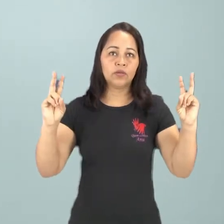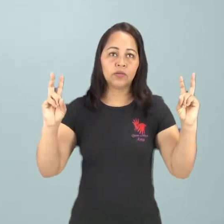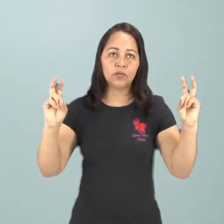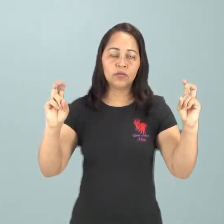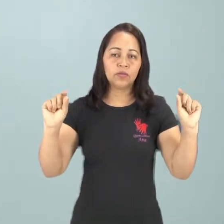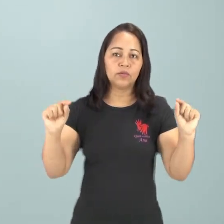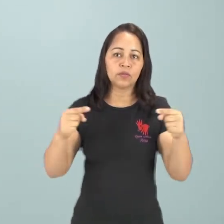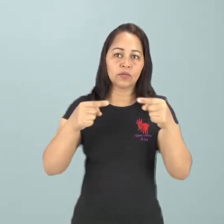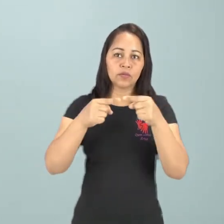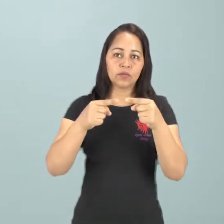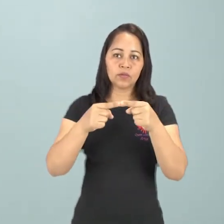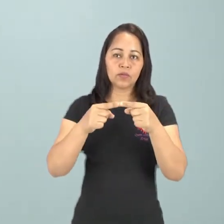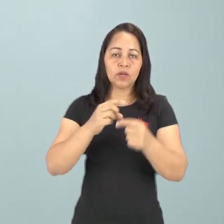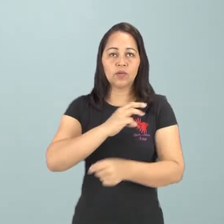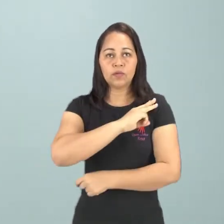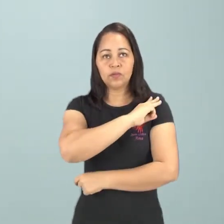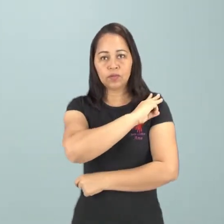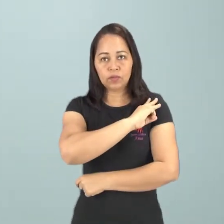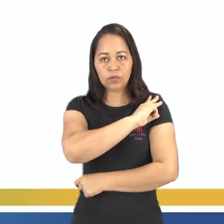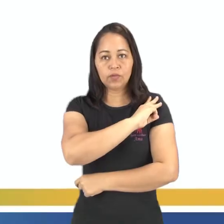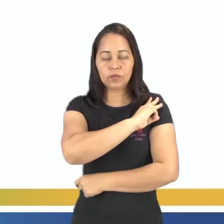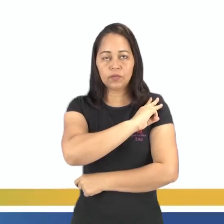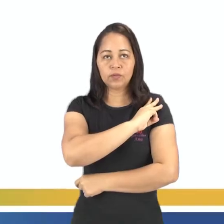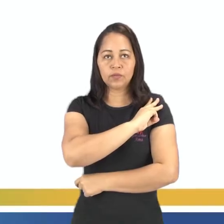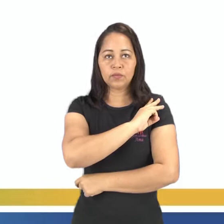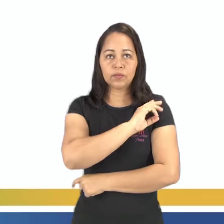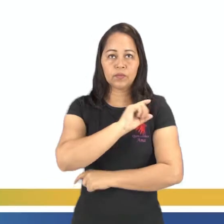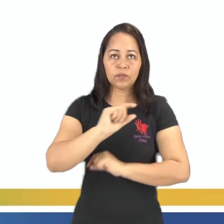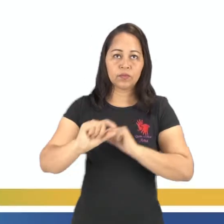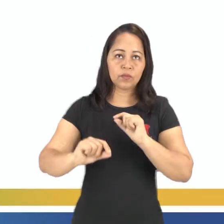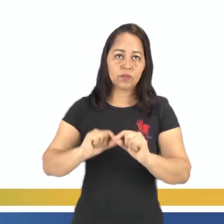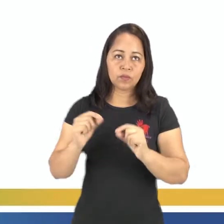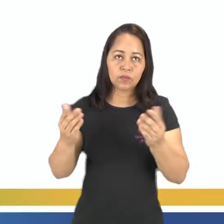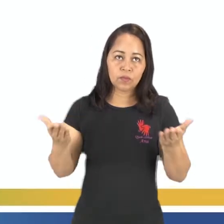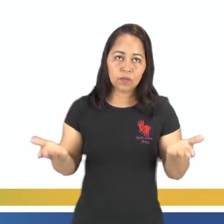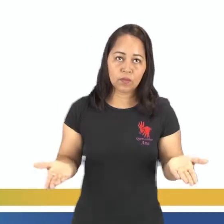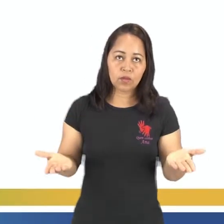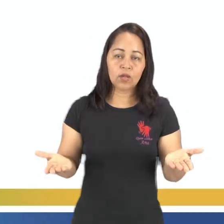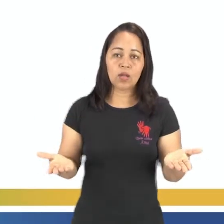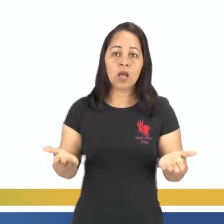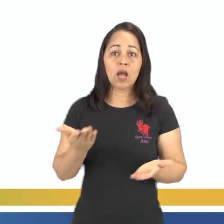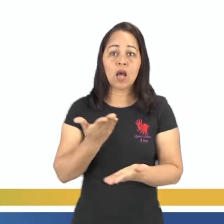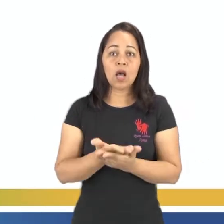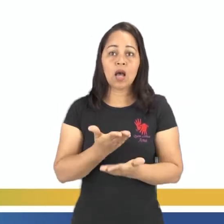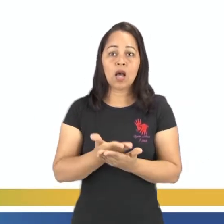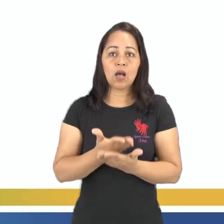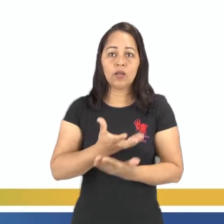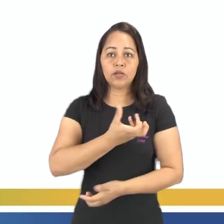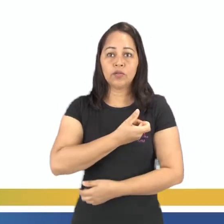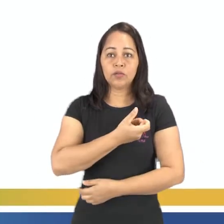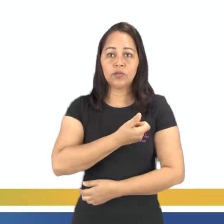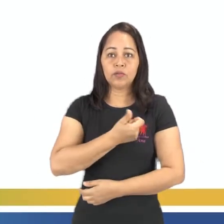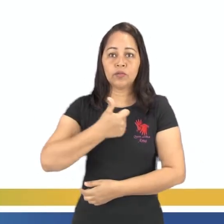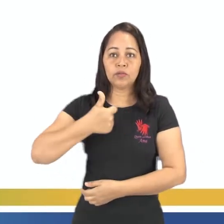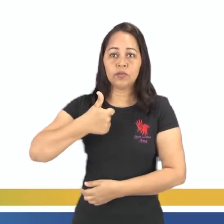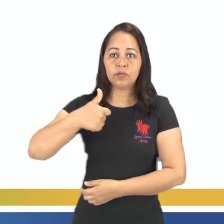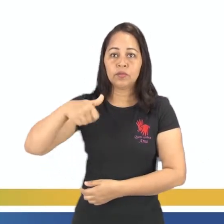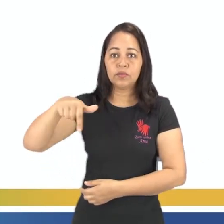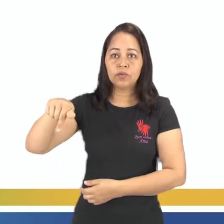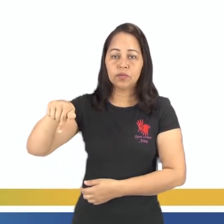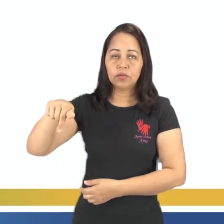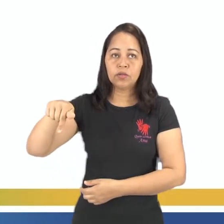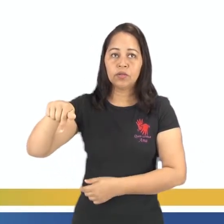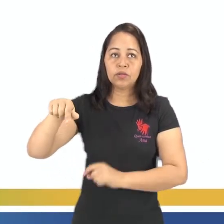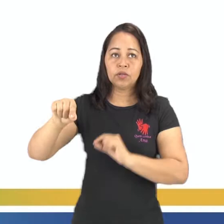referentes à terceira série do ensino médio. Então nós vamos hoje para a aula 17, onde nós vamos tratar sobre